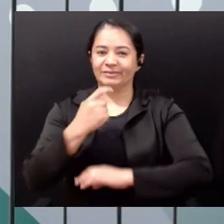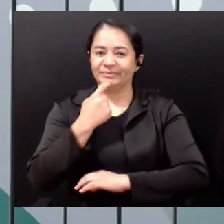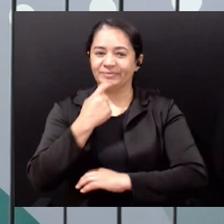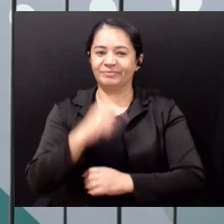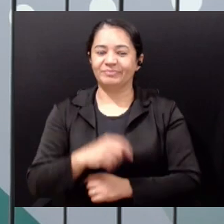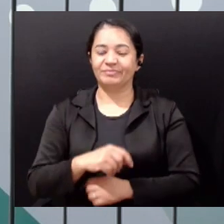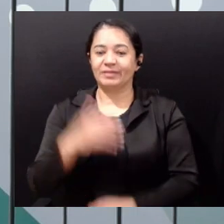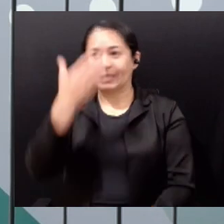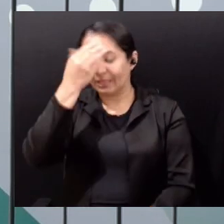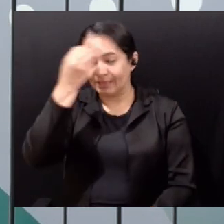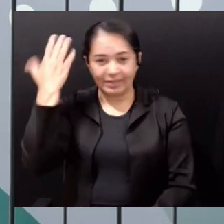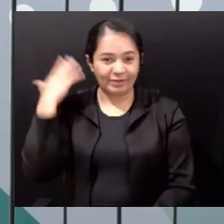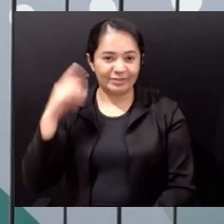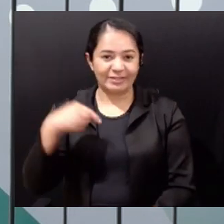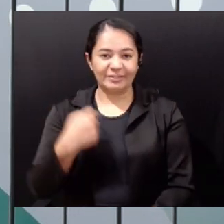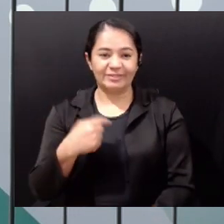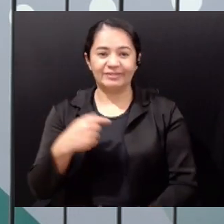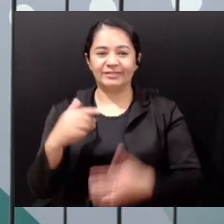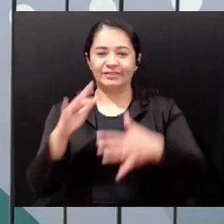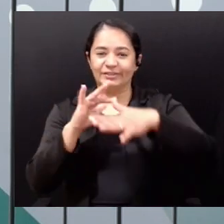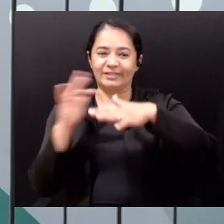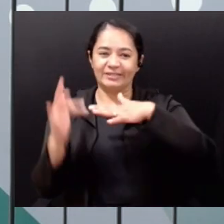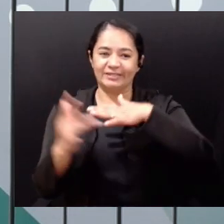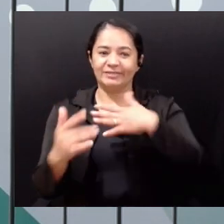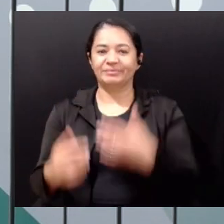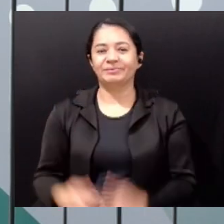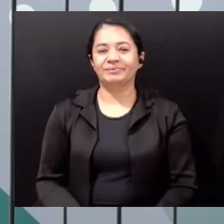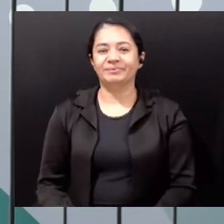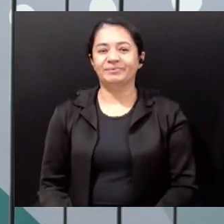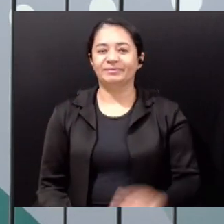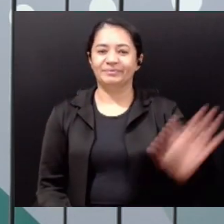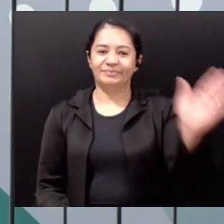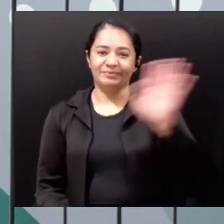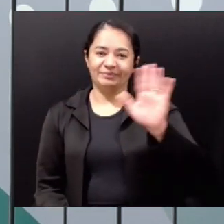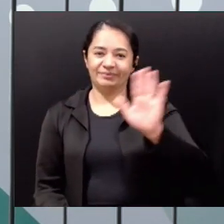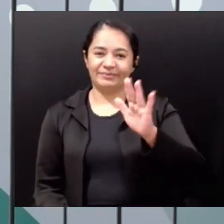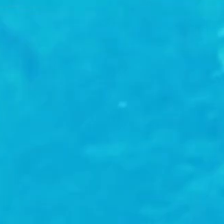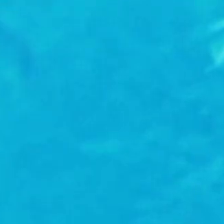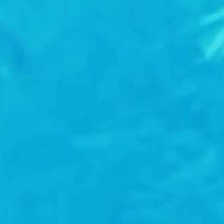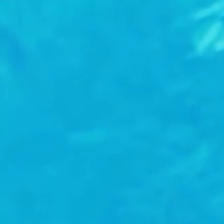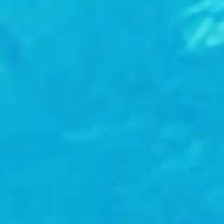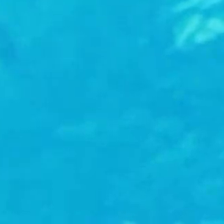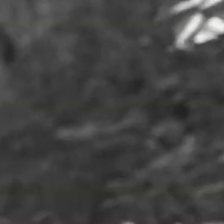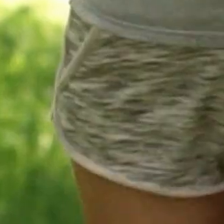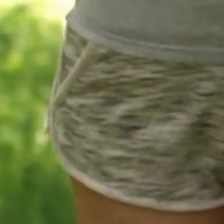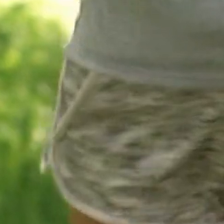não se esqueça de nos acompanhar nas redes sociais. Até o próximo Saúde Agora!